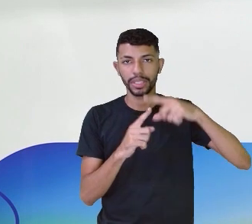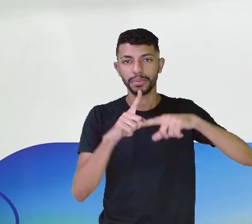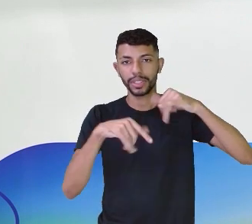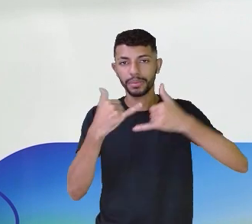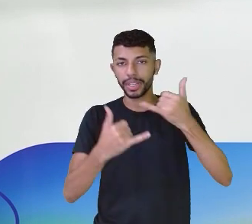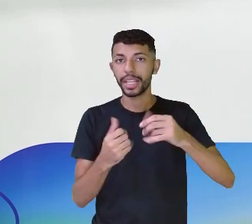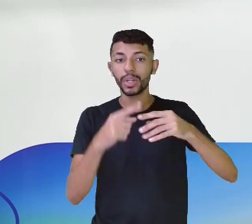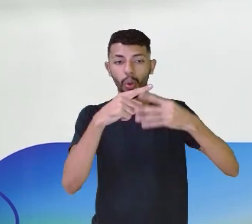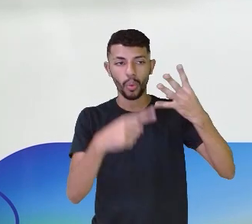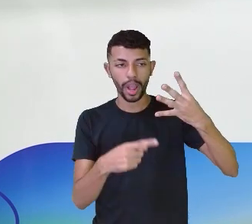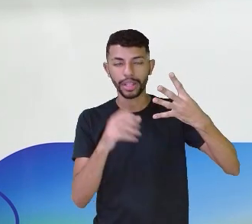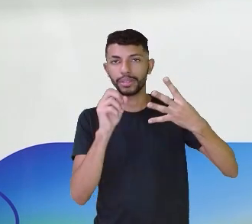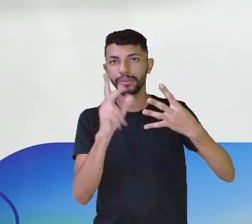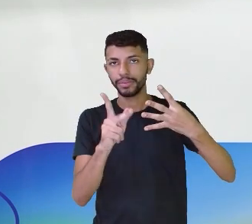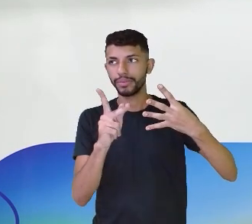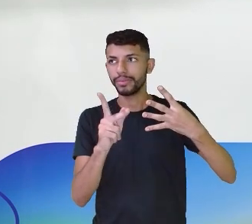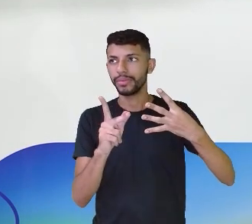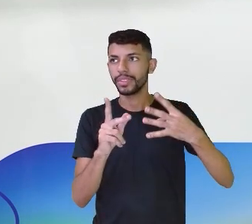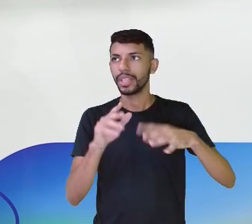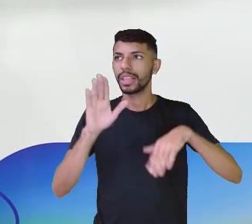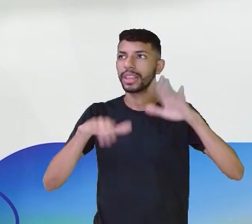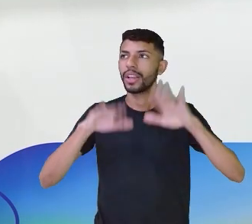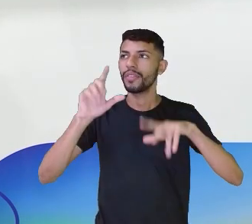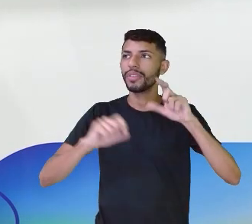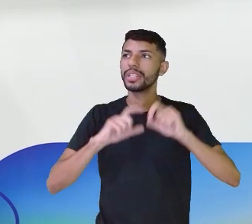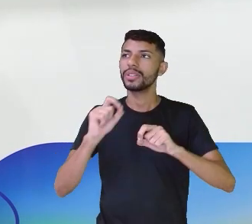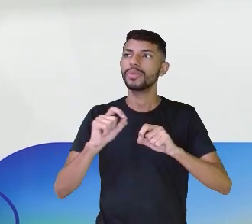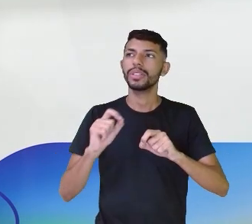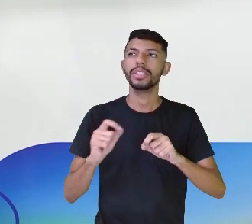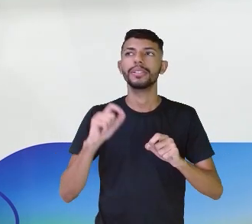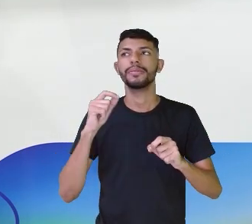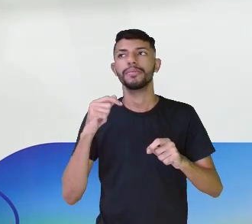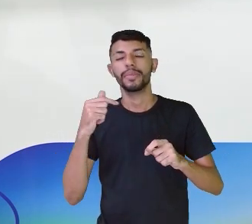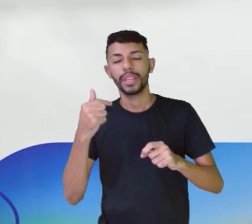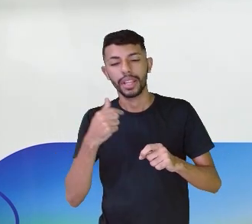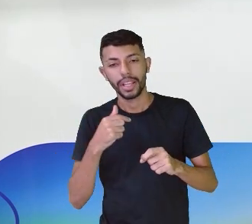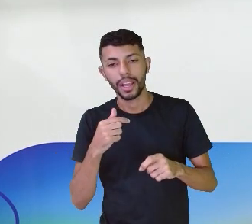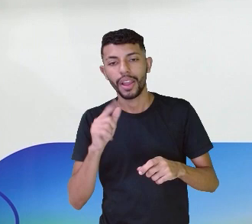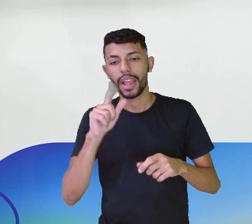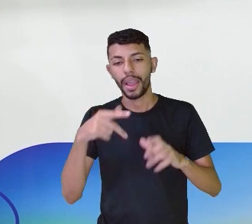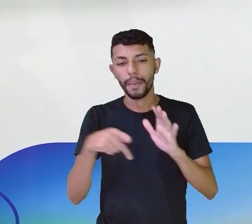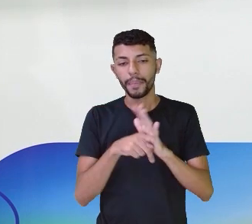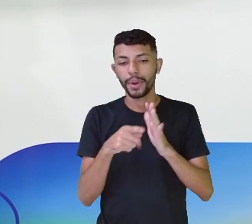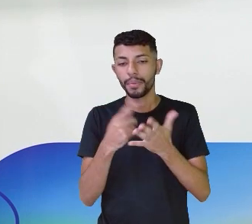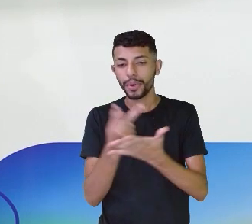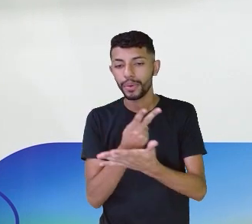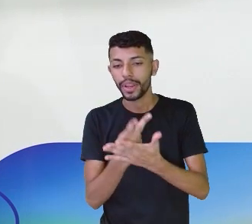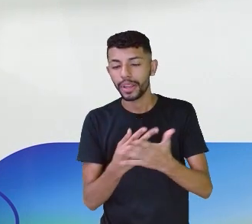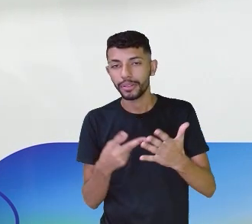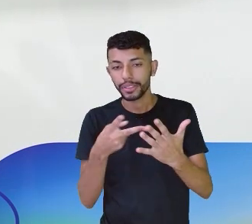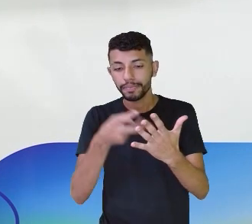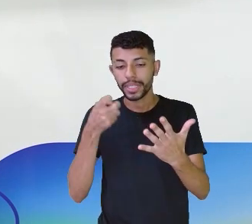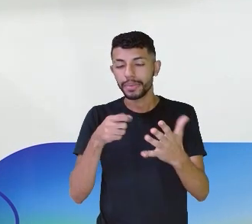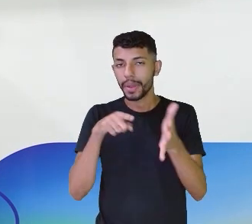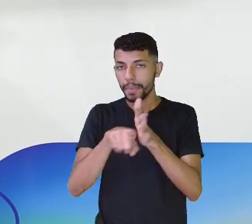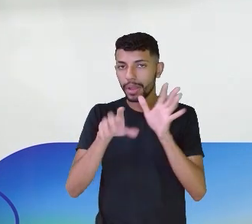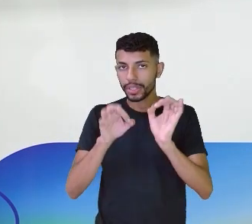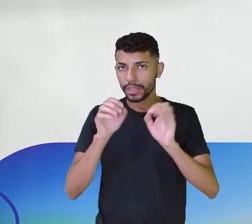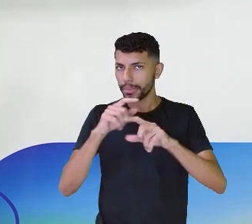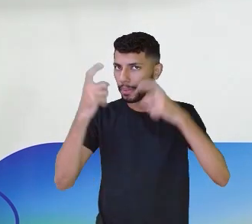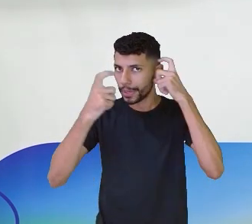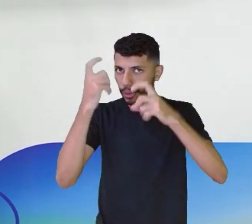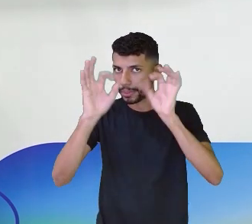4. Talvez tenha sido um erro de interpretação da pergunta. Não se preocupa. Se a gente leva